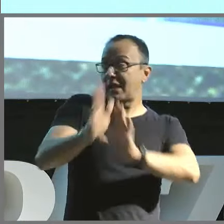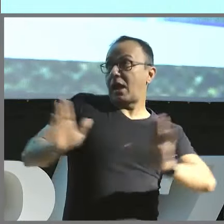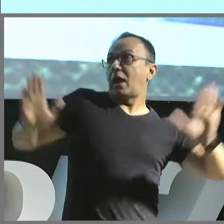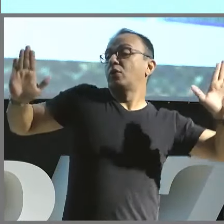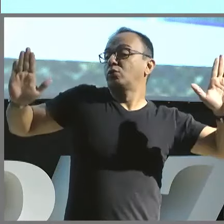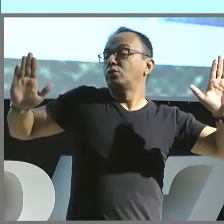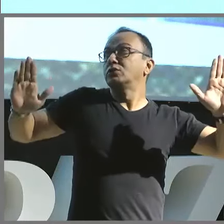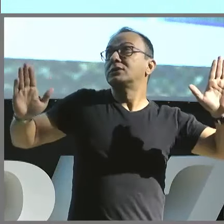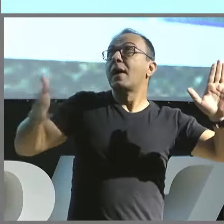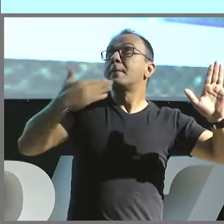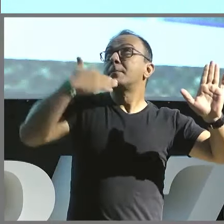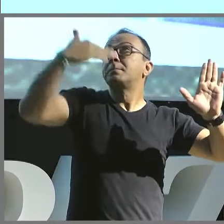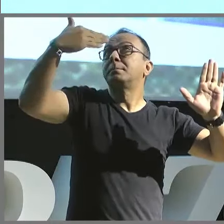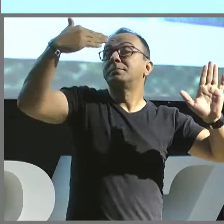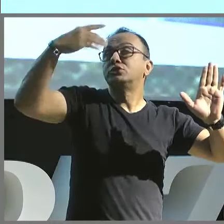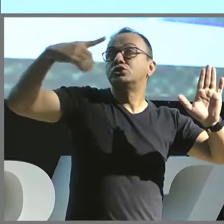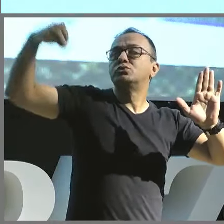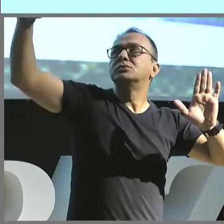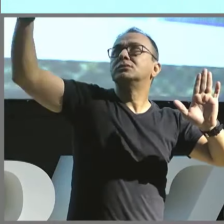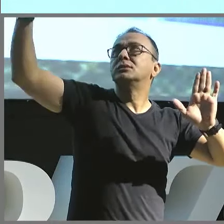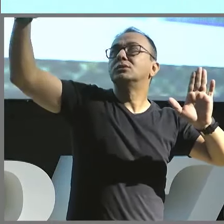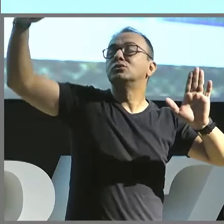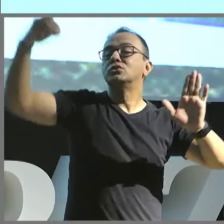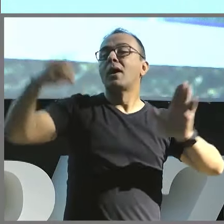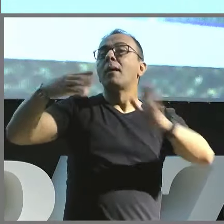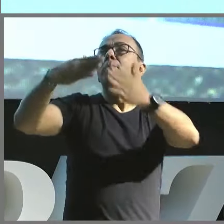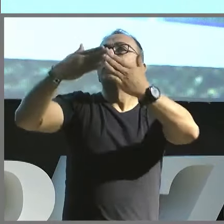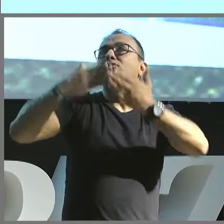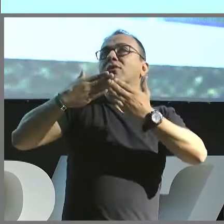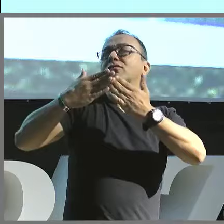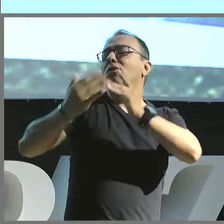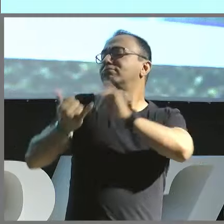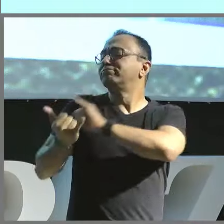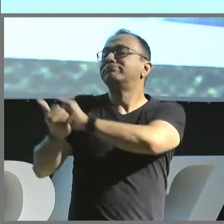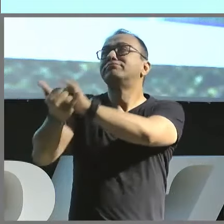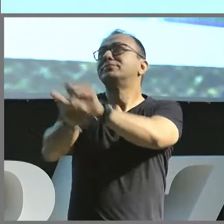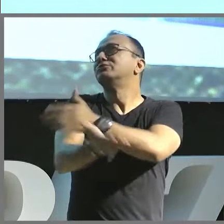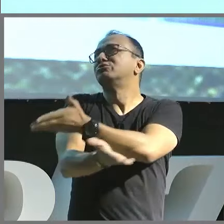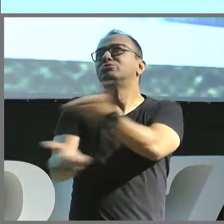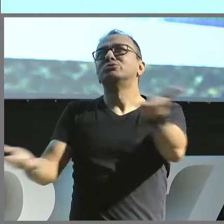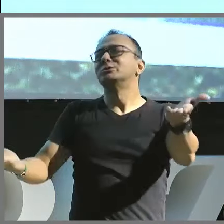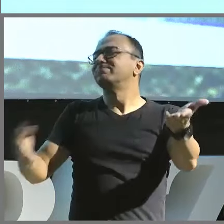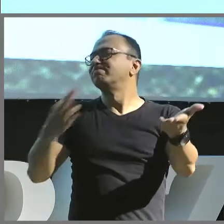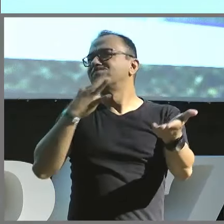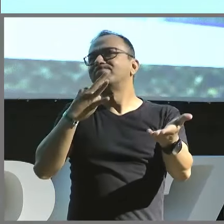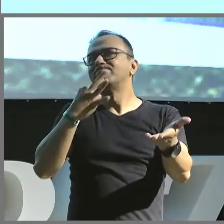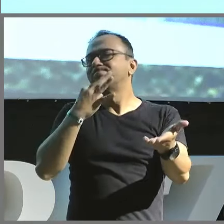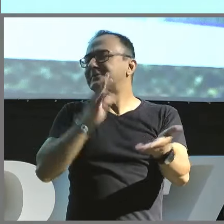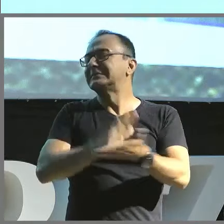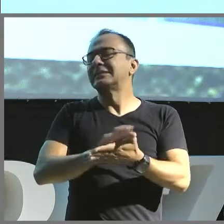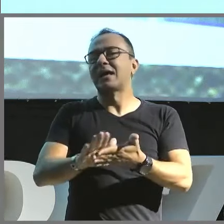de extrema compaixão, daquele que está sendo, após ser sentenciado, condenado, está